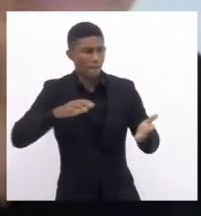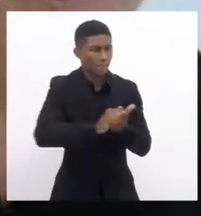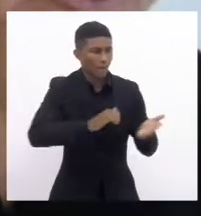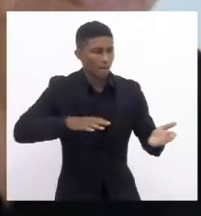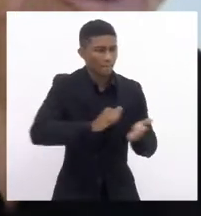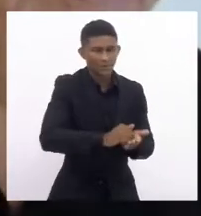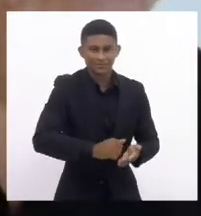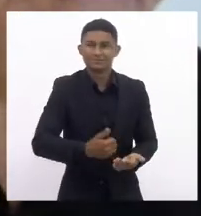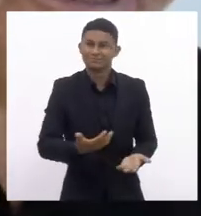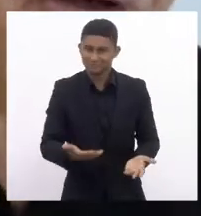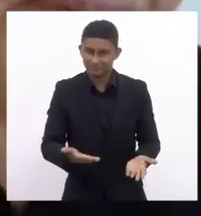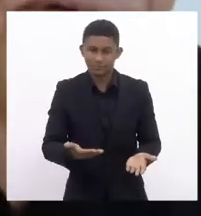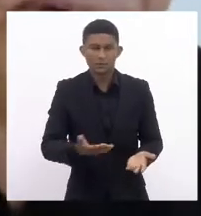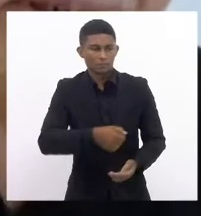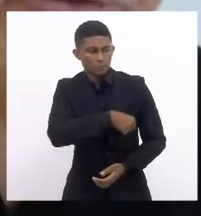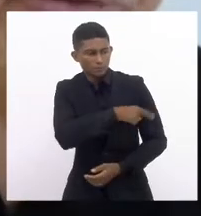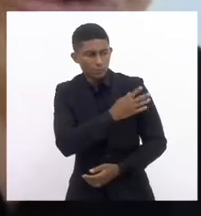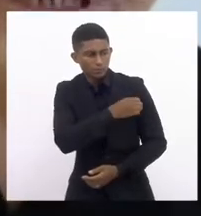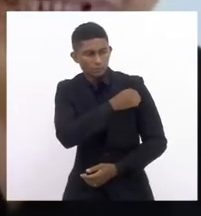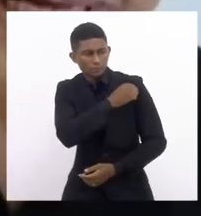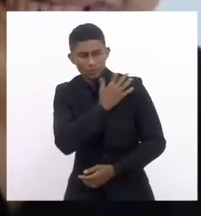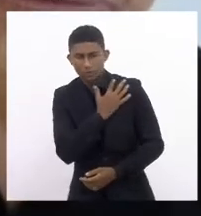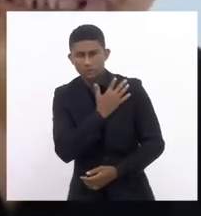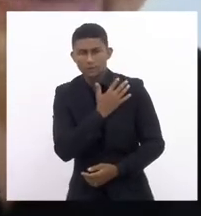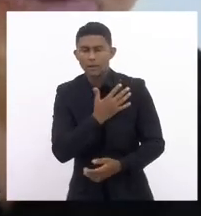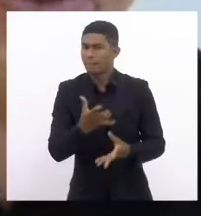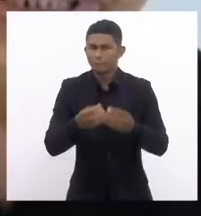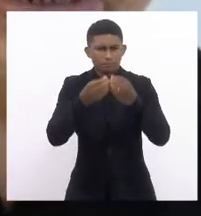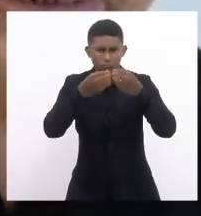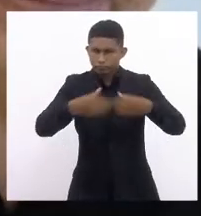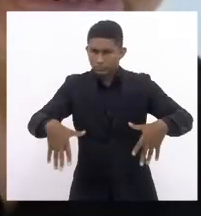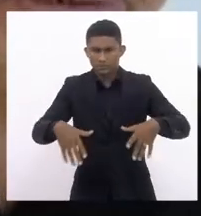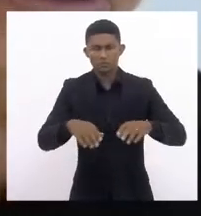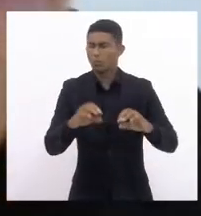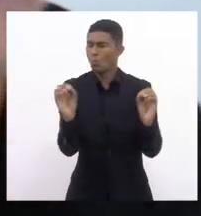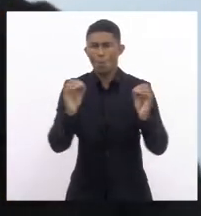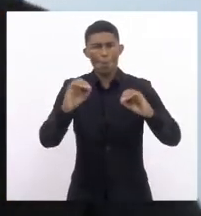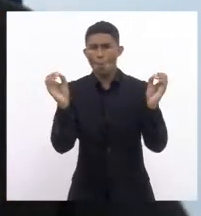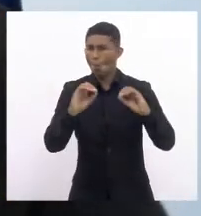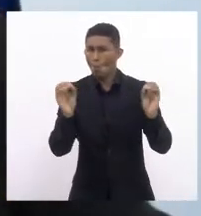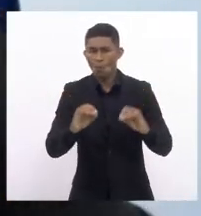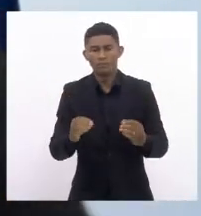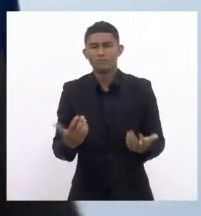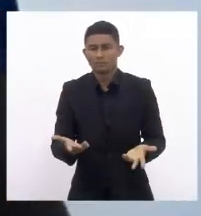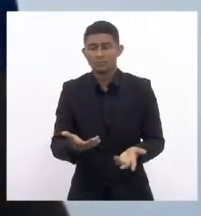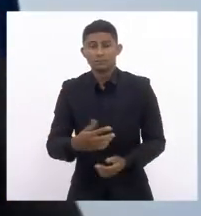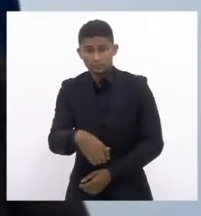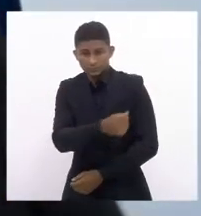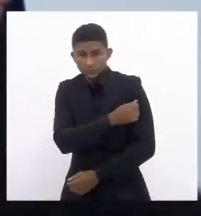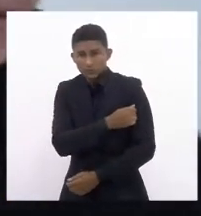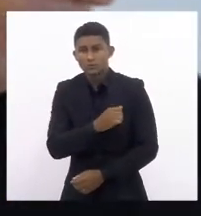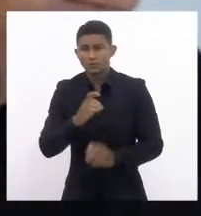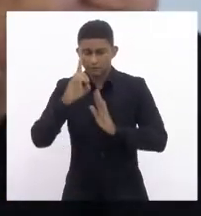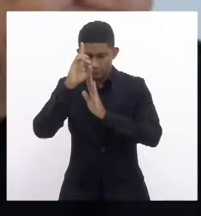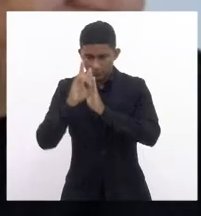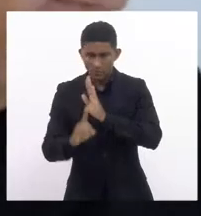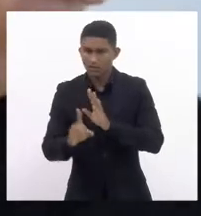público fundamental e médio não será prejudicado em decorrência da matrícula de alunos com